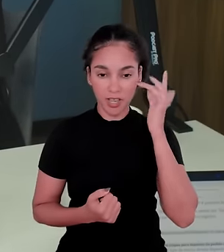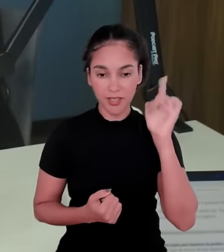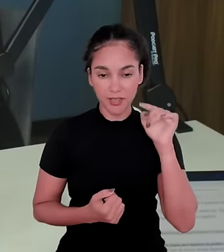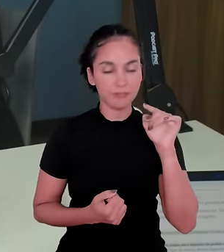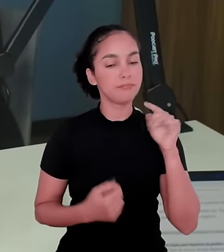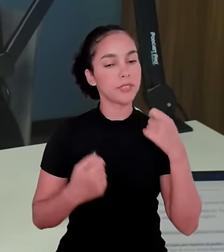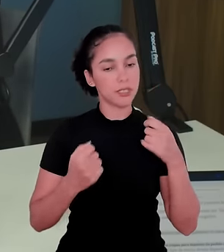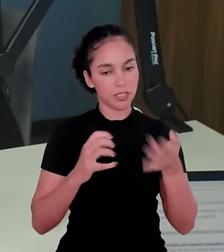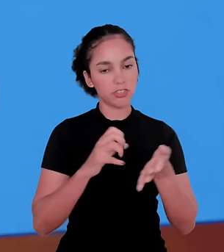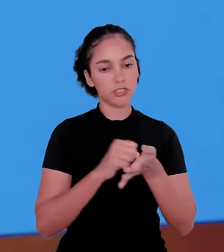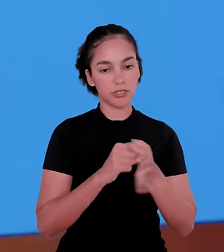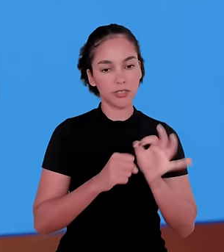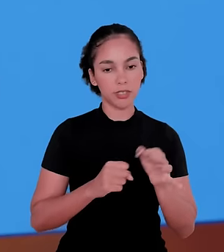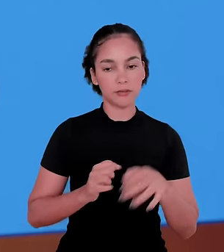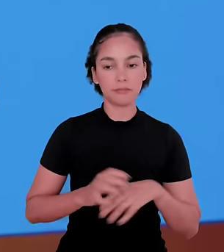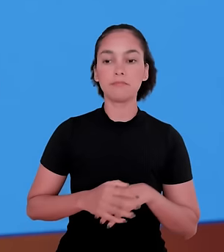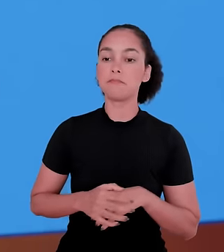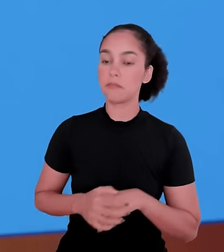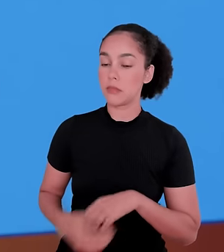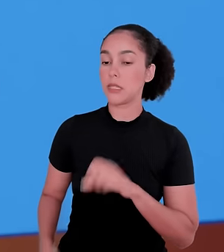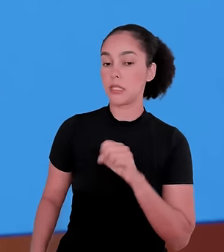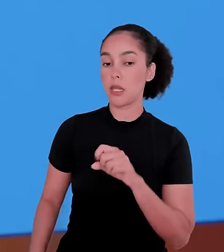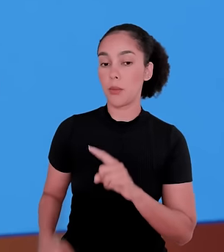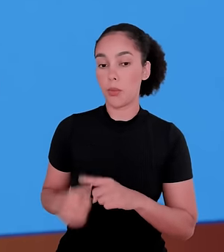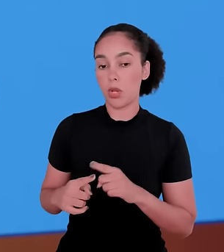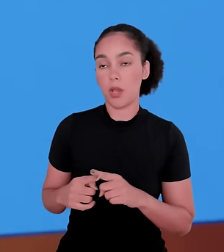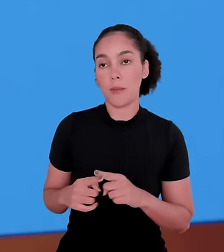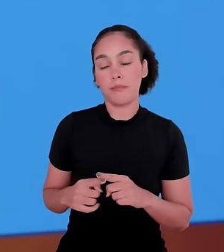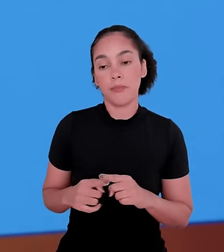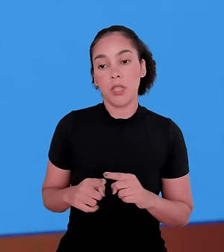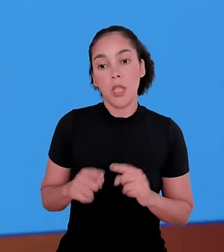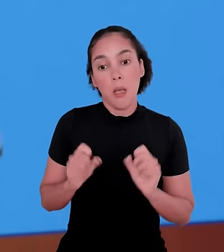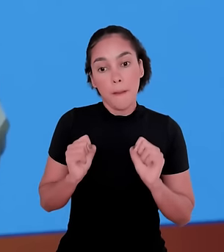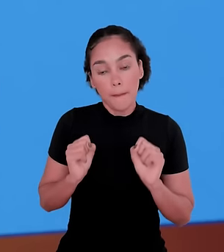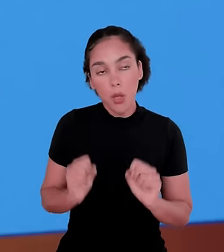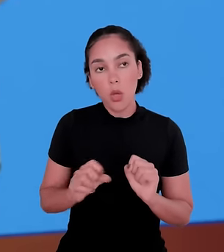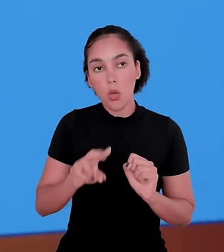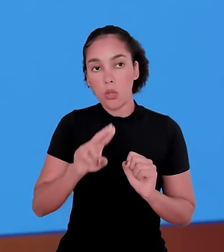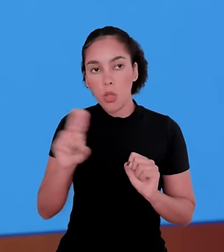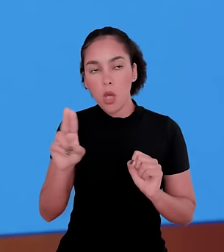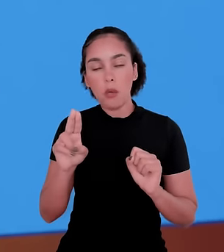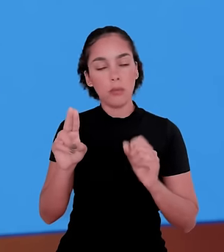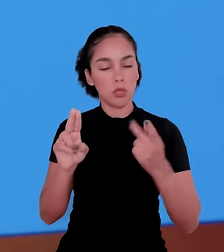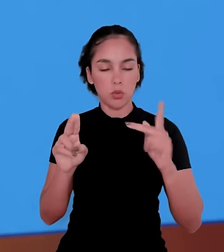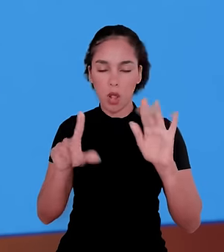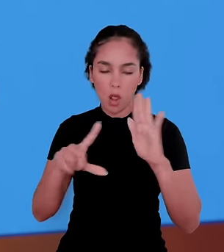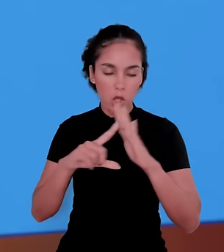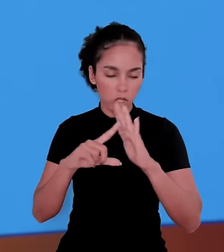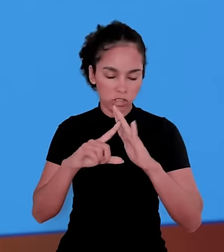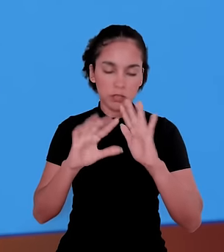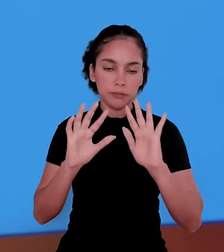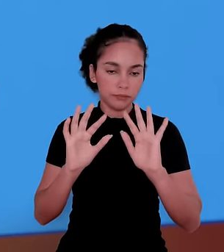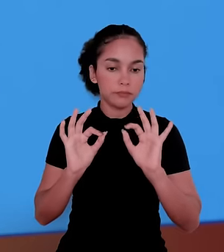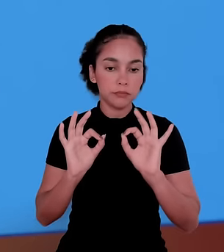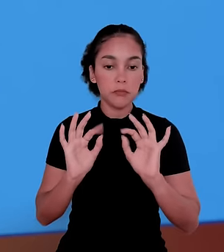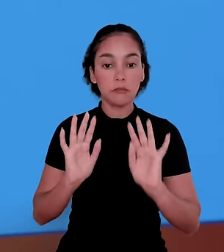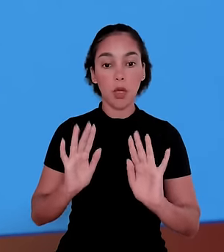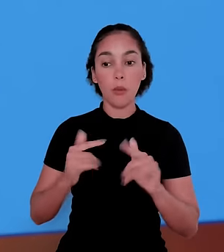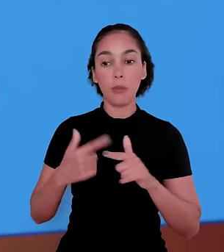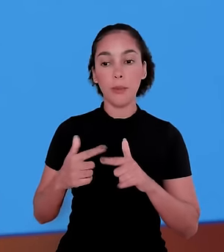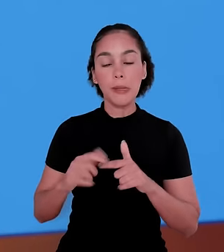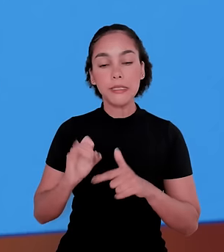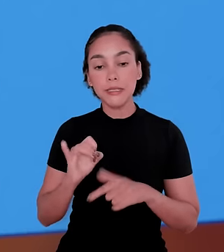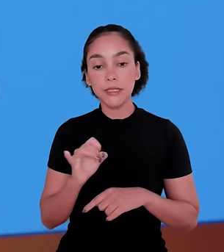ter o registro né Exatamente porque não é que você não possa colocar o nome que você quiser na sua loja O problema é que se você